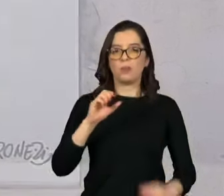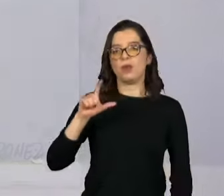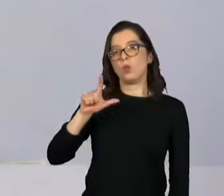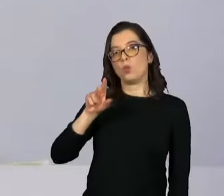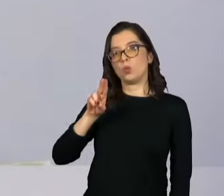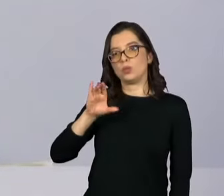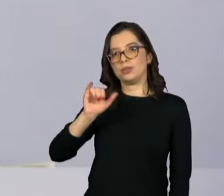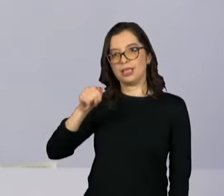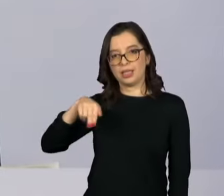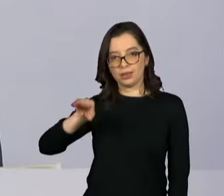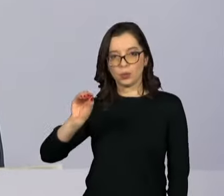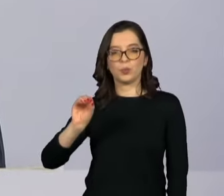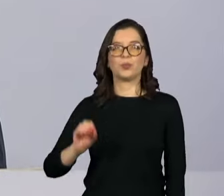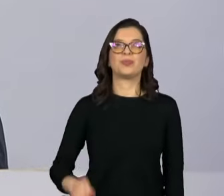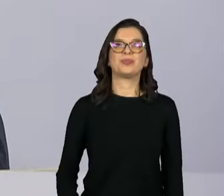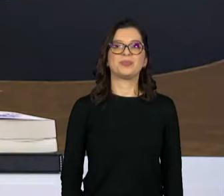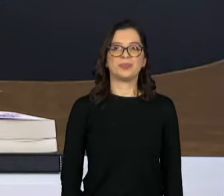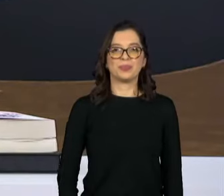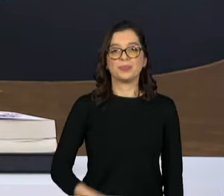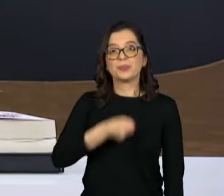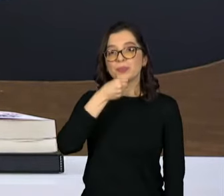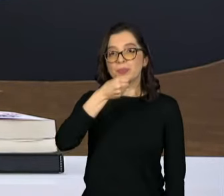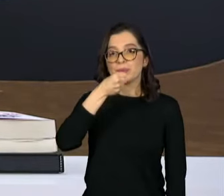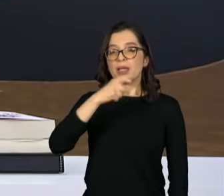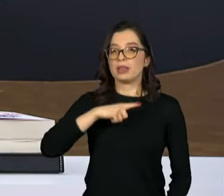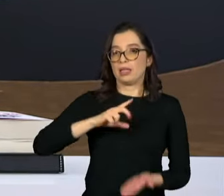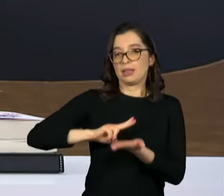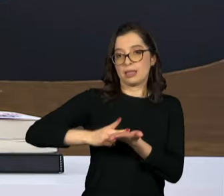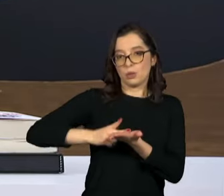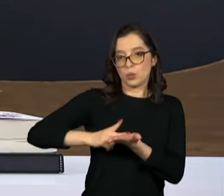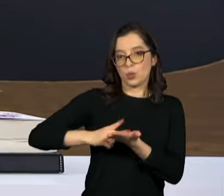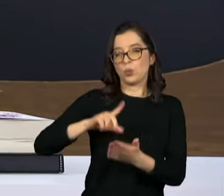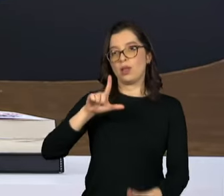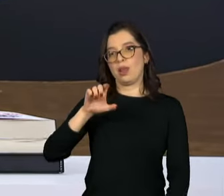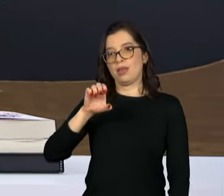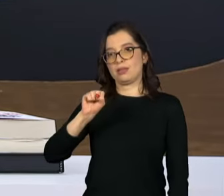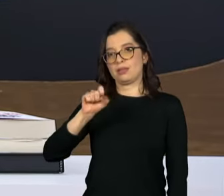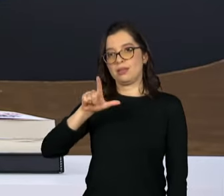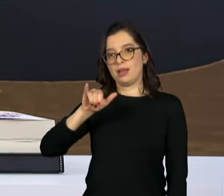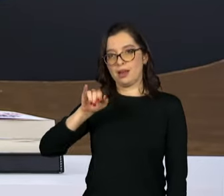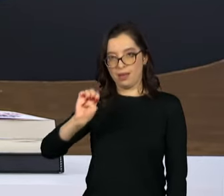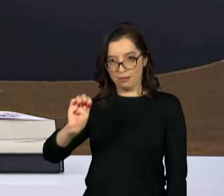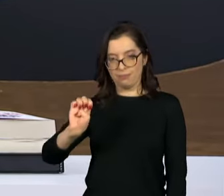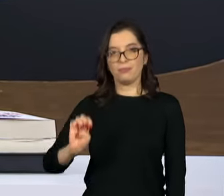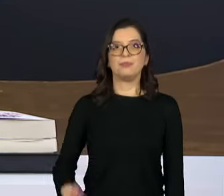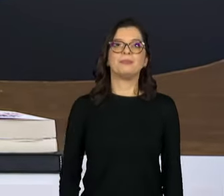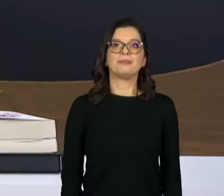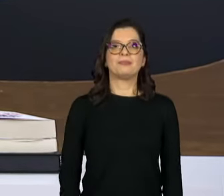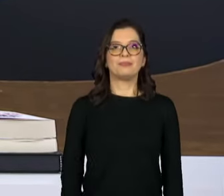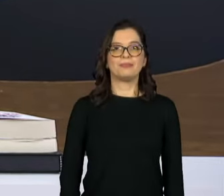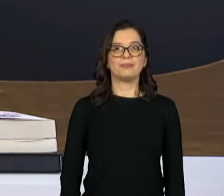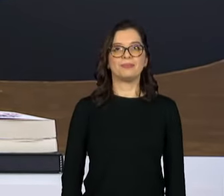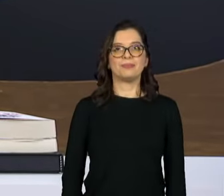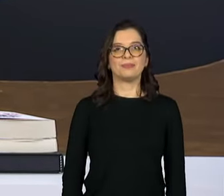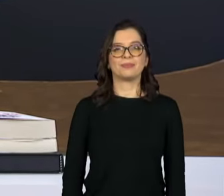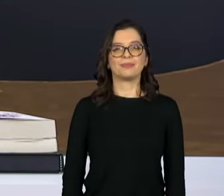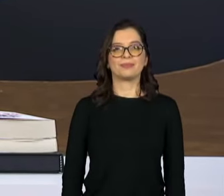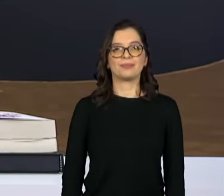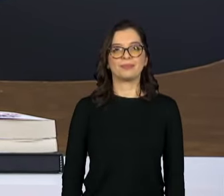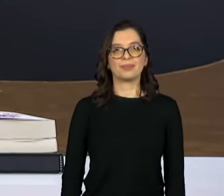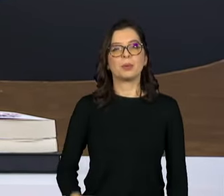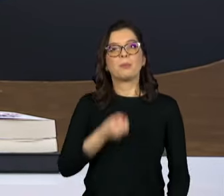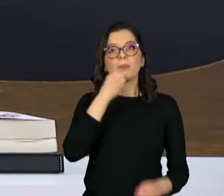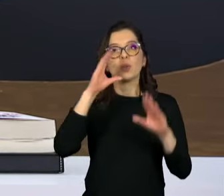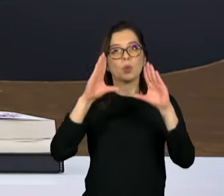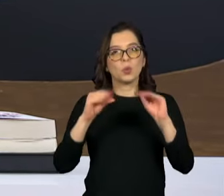Luciano Veronese e a entrevista contará com tradução simultânea feita pela Leslie Cohen. Boa noite, Sandel. Obrigada por